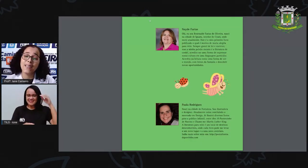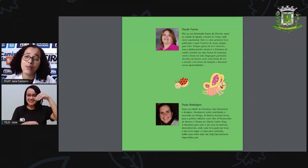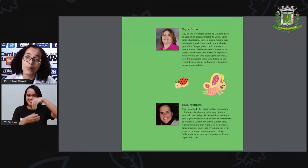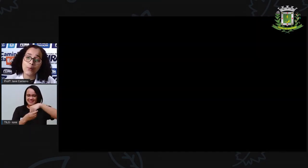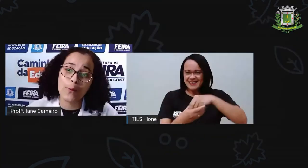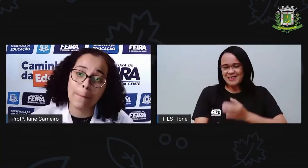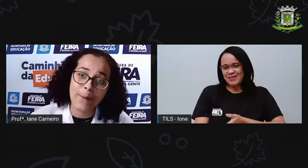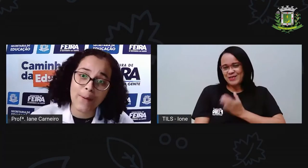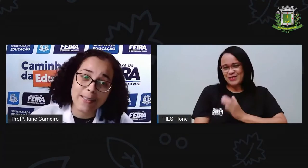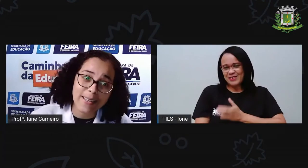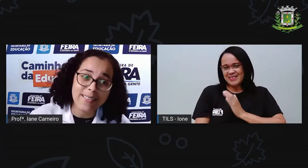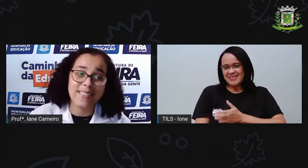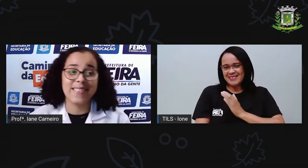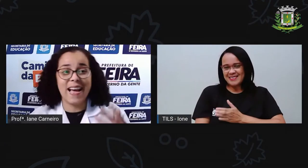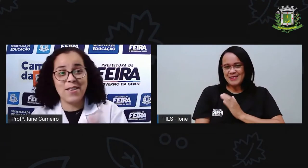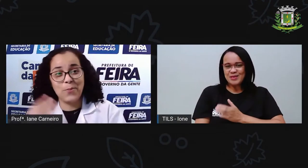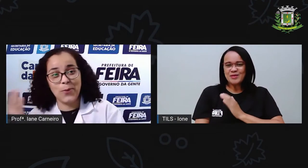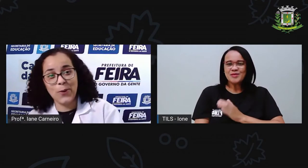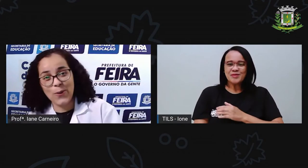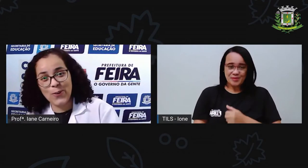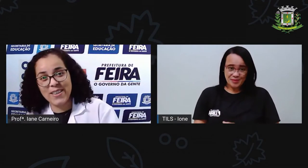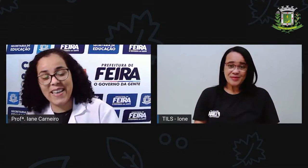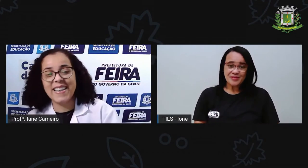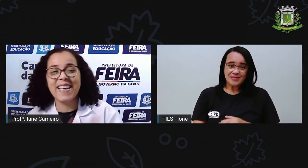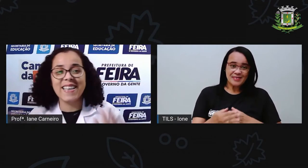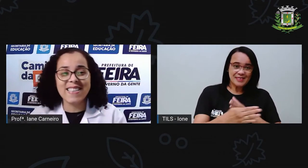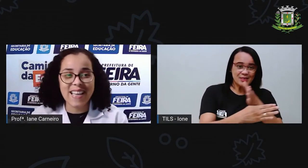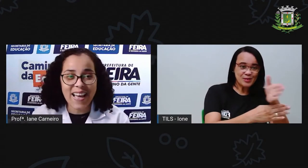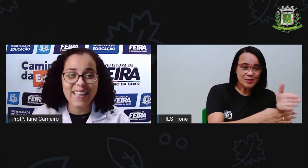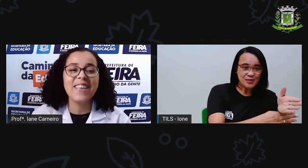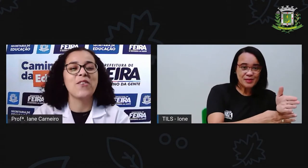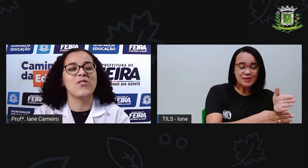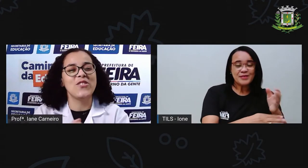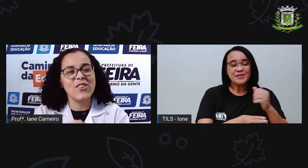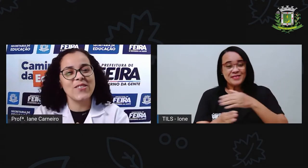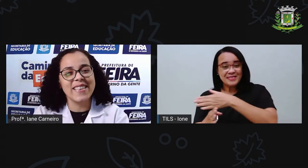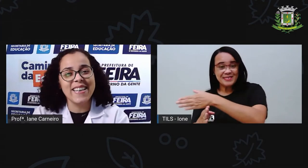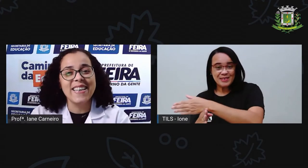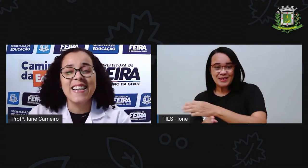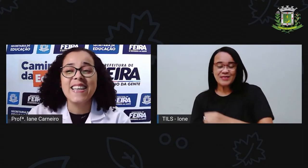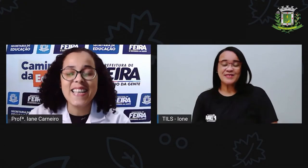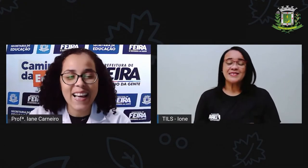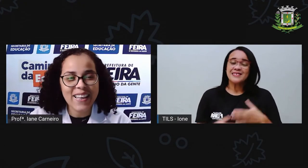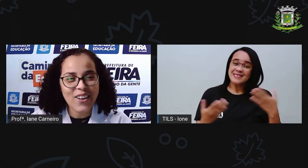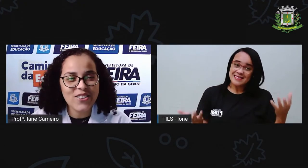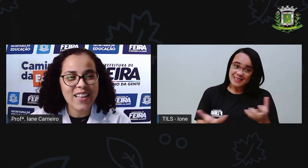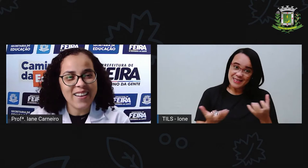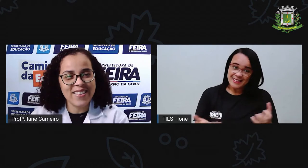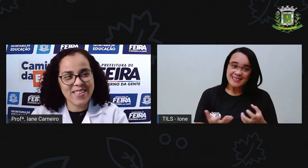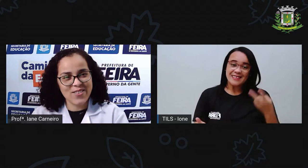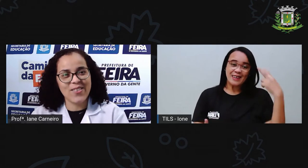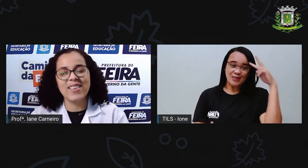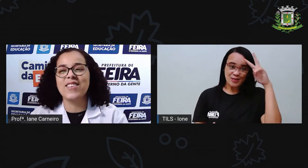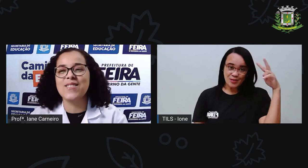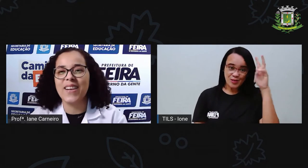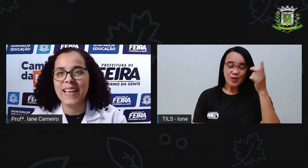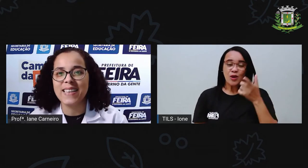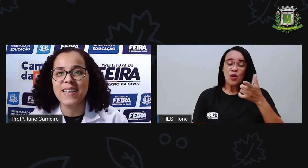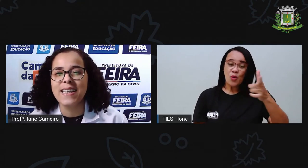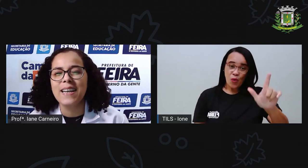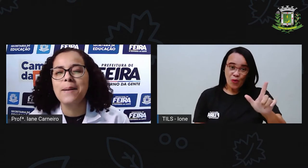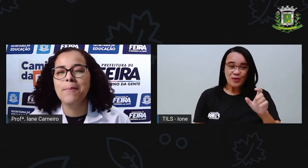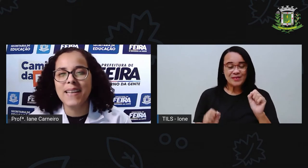Entrou por uma porta, saiu por outra. Quem quiser, que conte outra. E aí, gostaram dessa história de